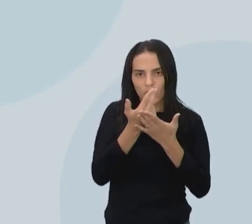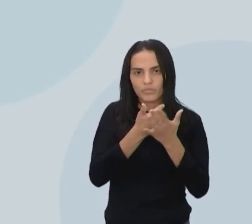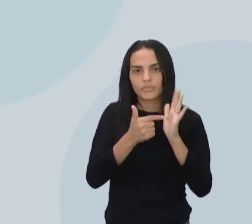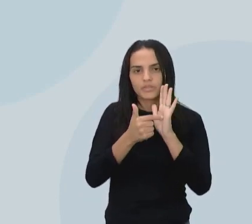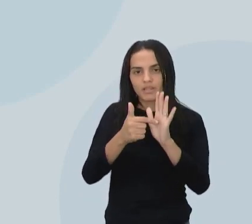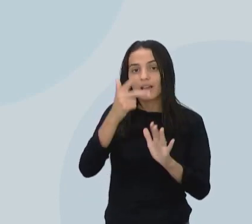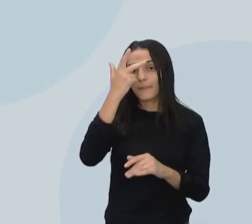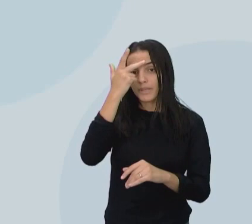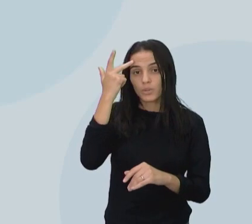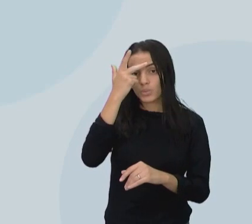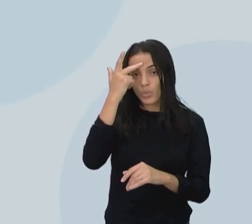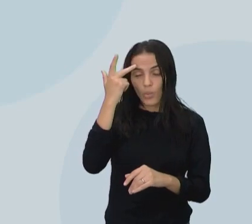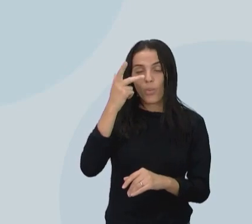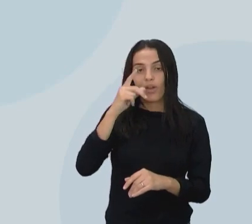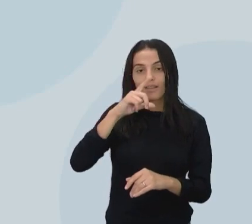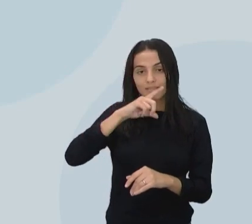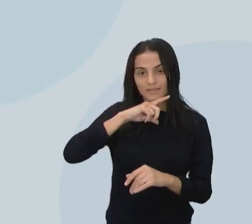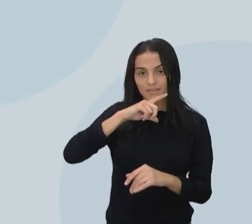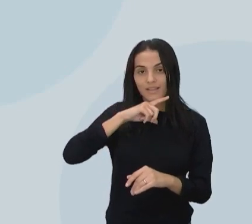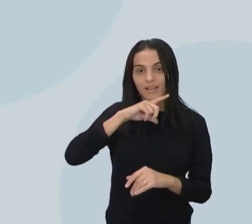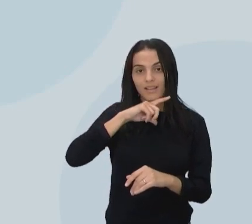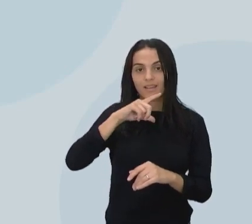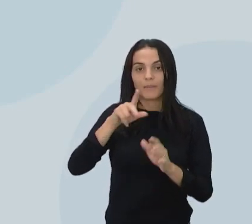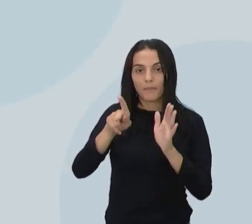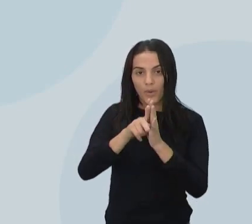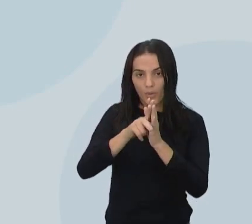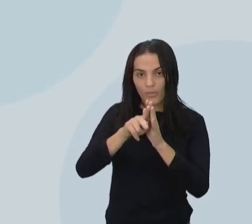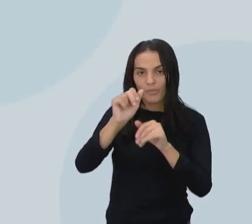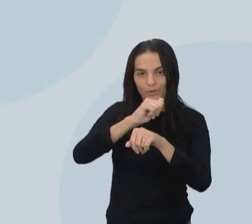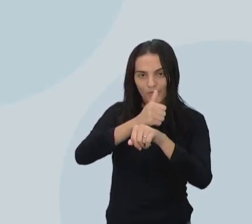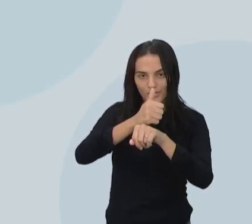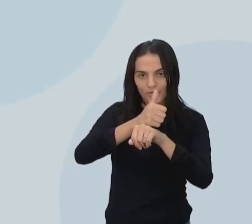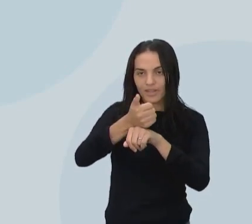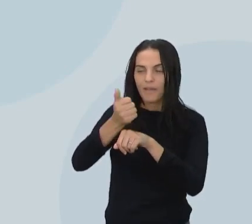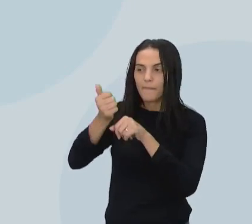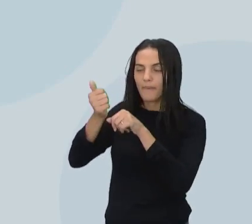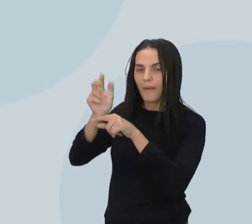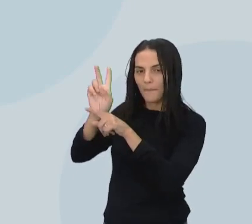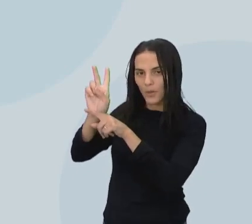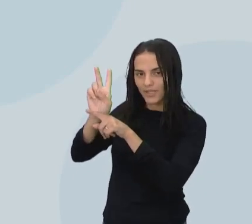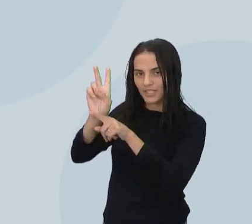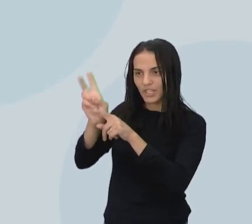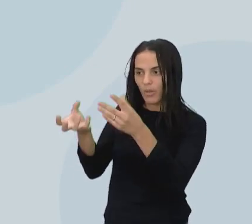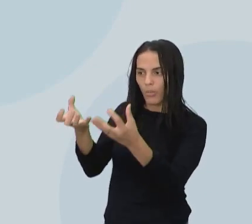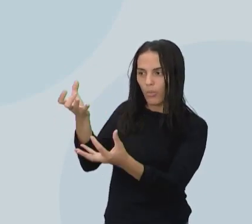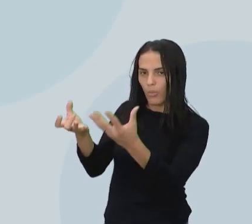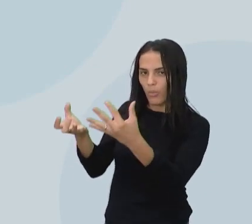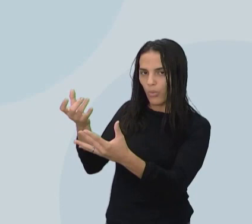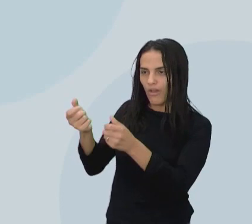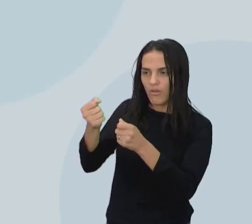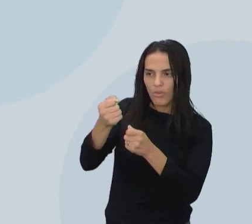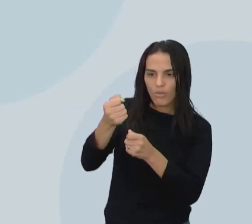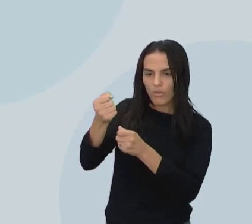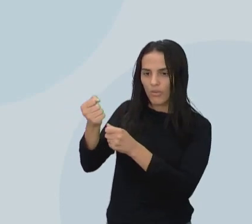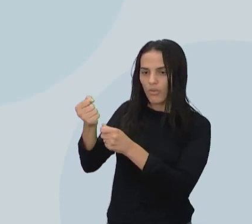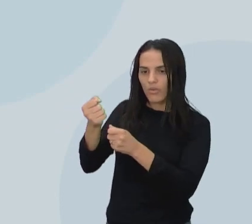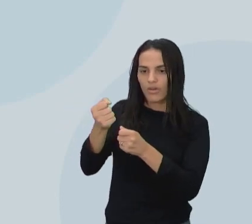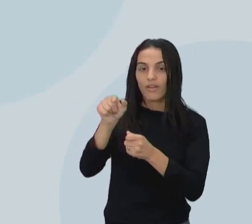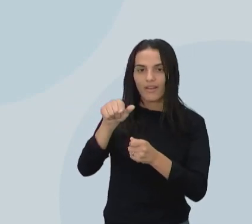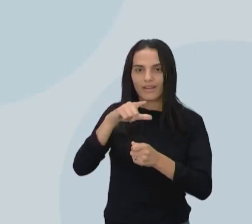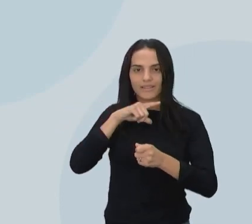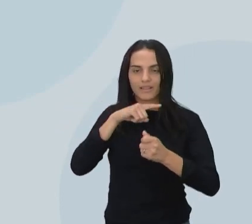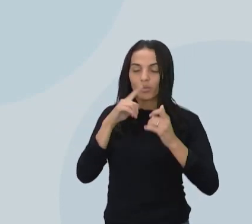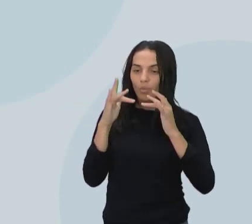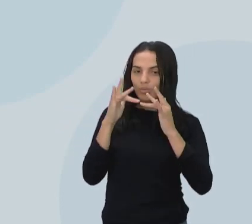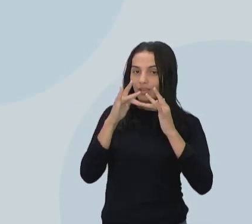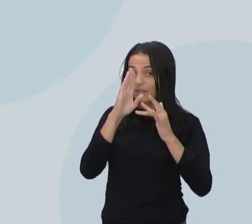aquelas pessoas, né, que desempenham atividade de combate a incêndios, né? Ou seja, eles têm